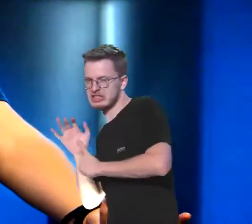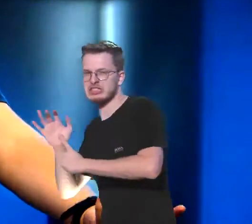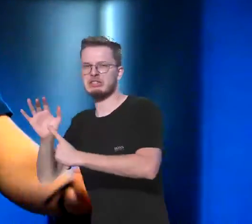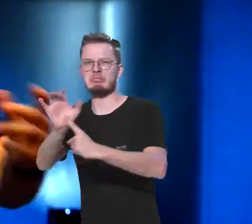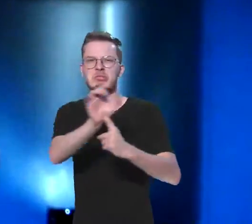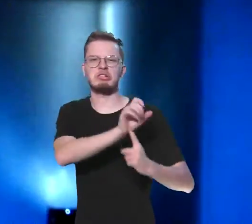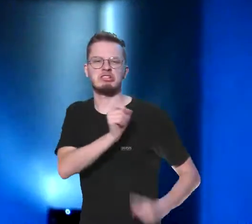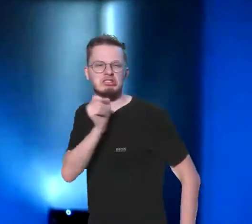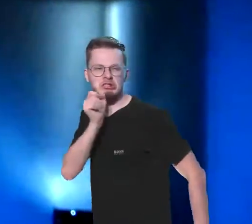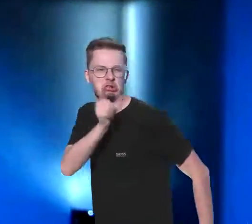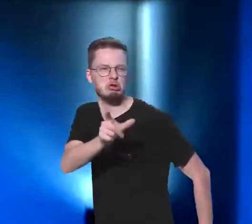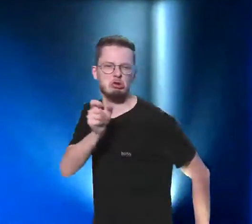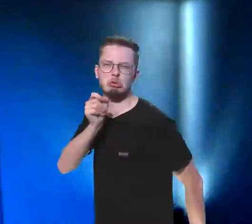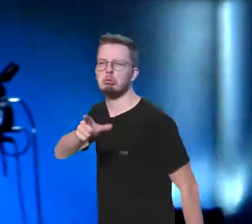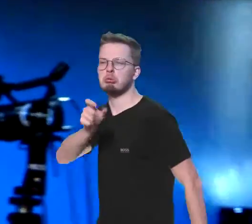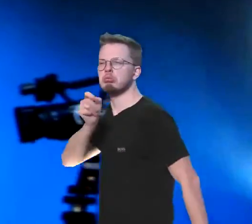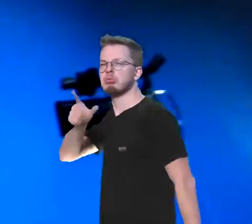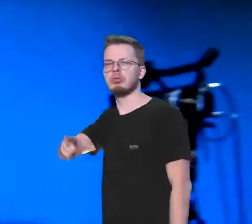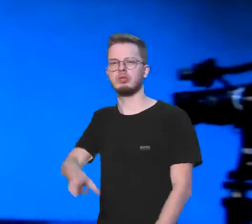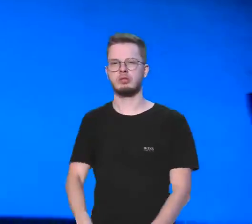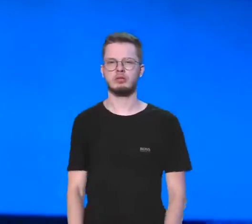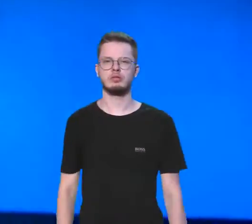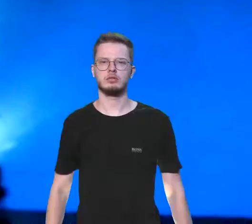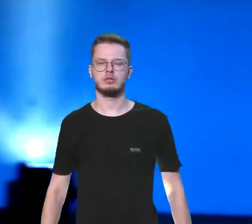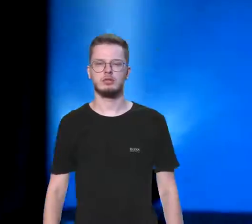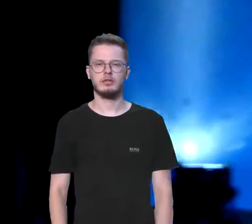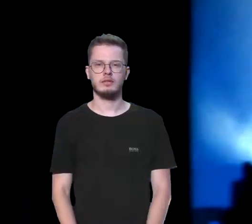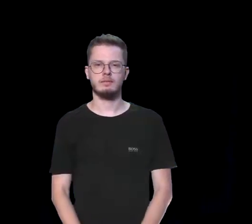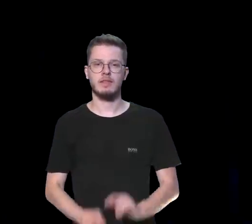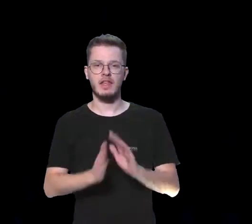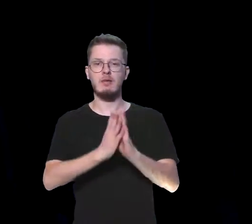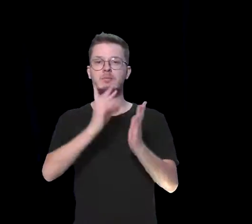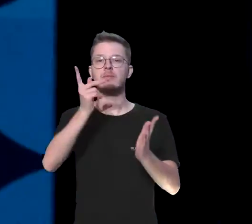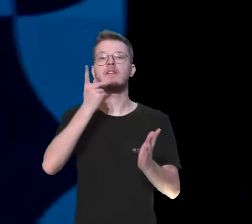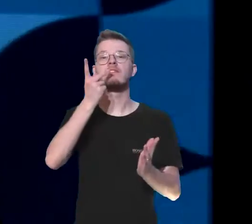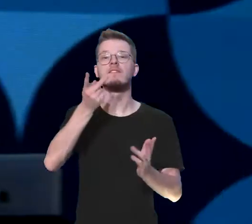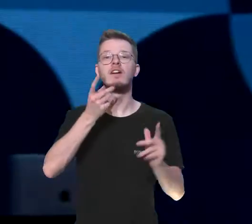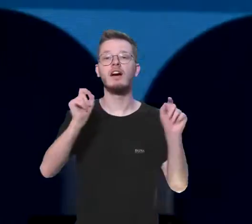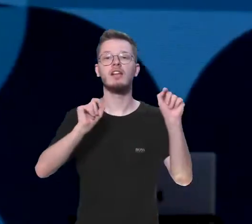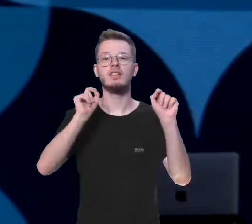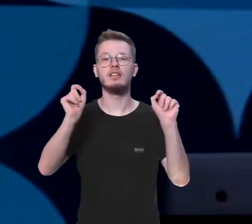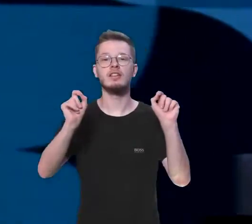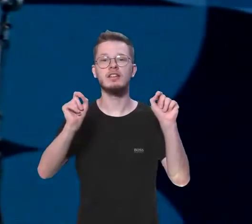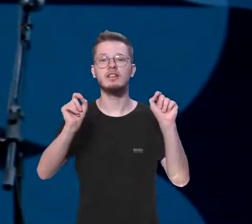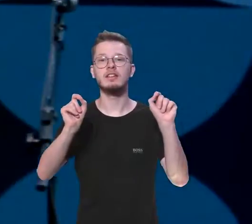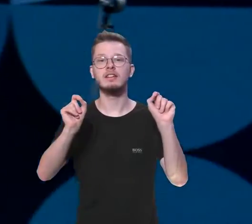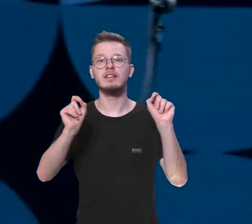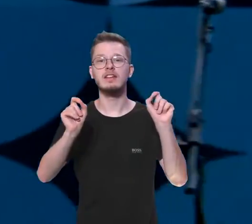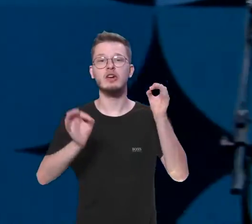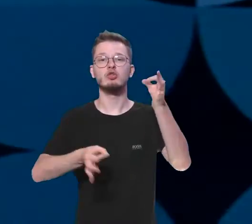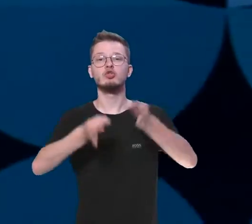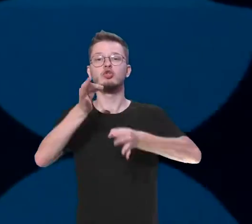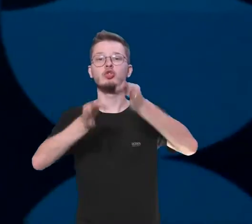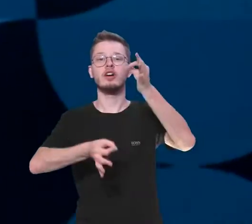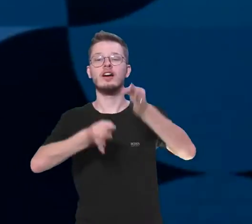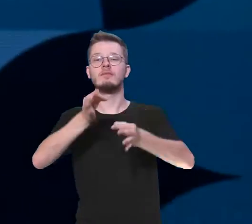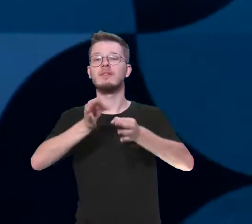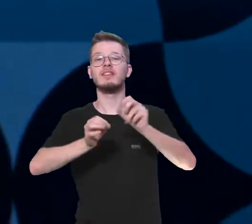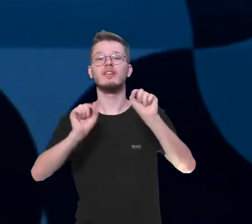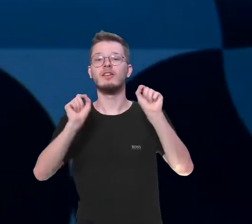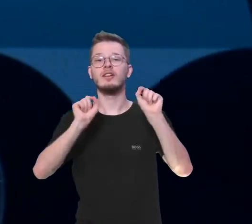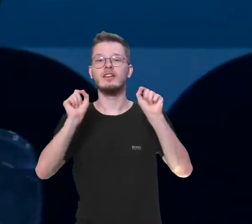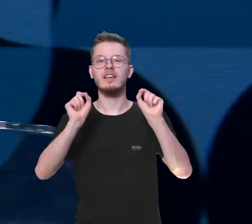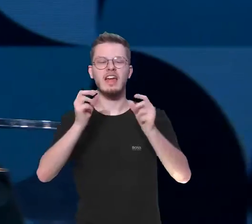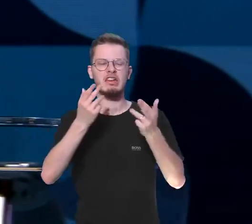insulto. Quando isso acontece, a Bíblia coloca, Jesus está colocando o seguinte: nesse nível é como aquele que